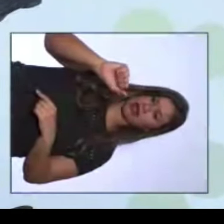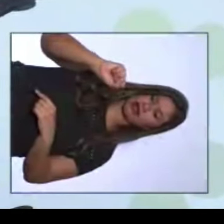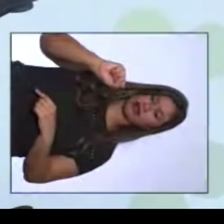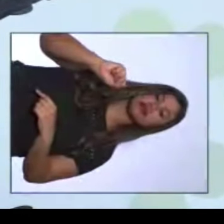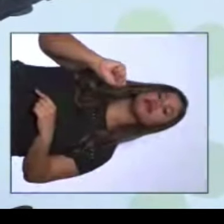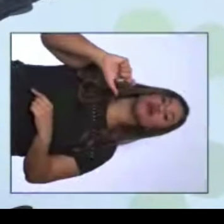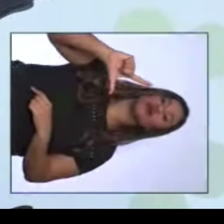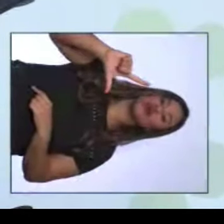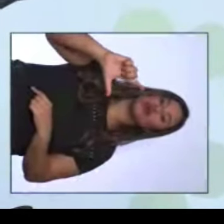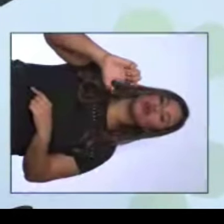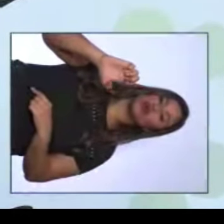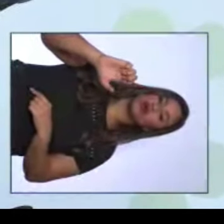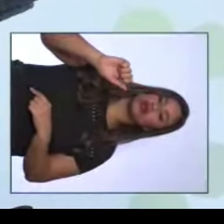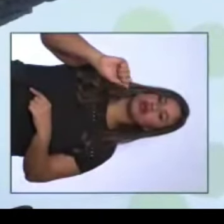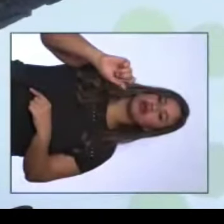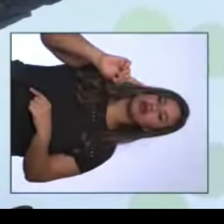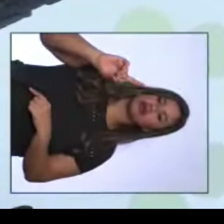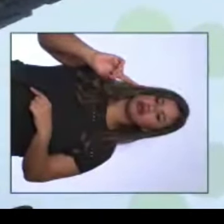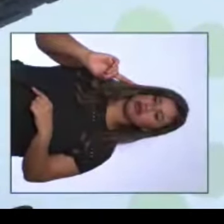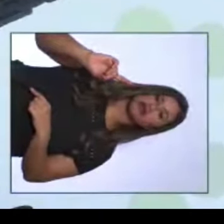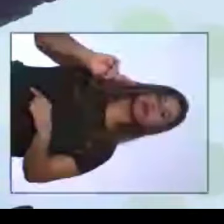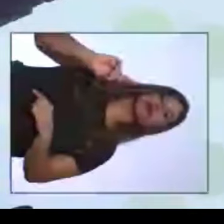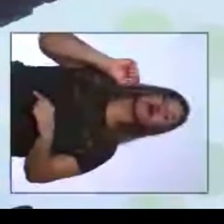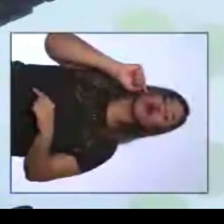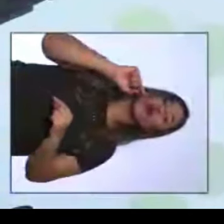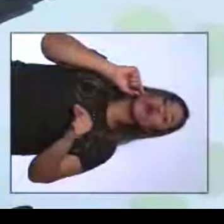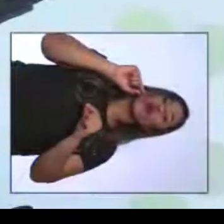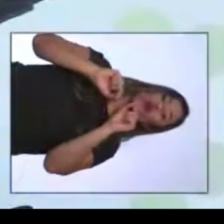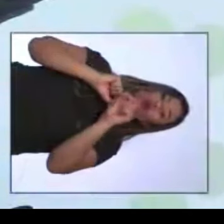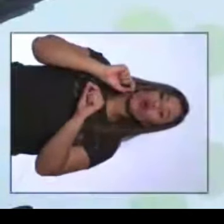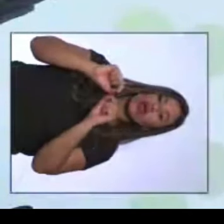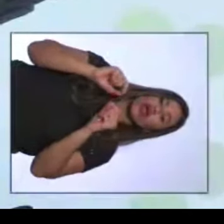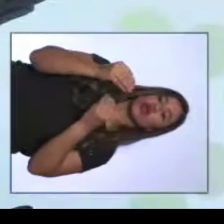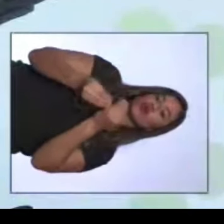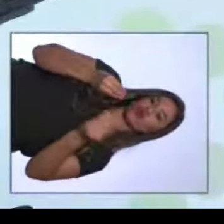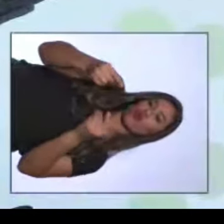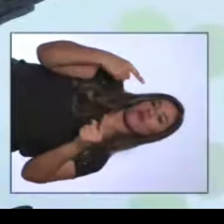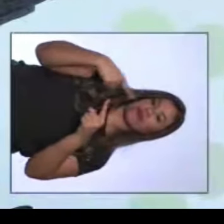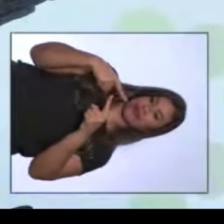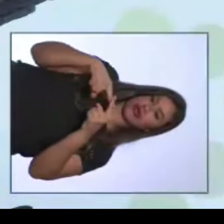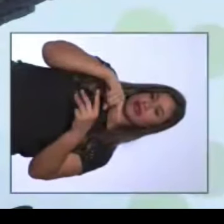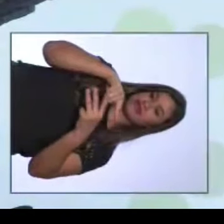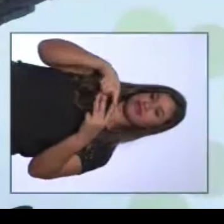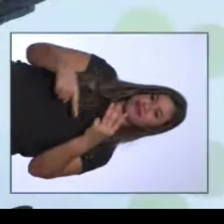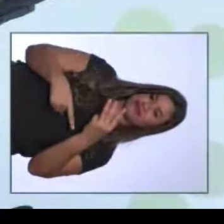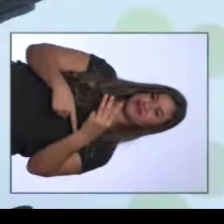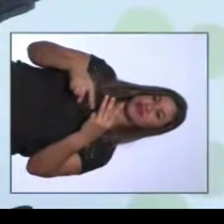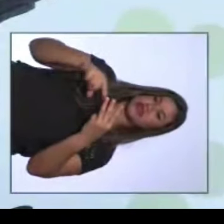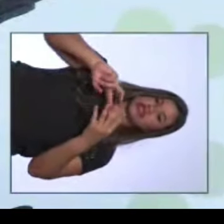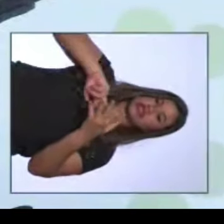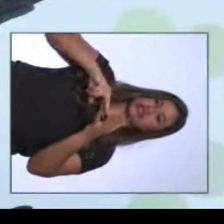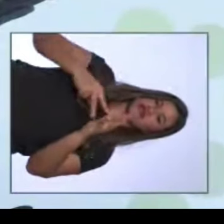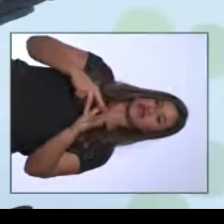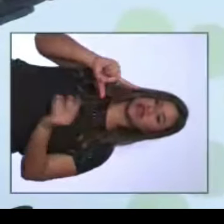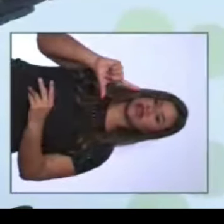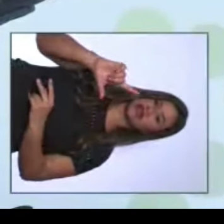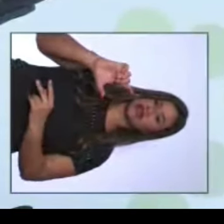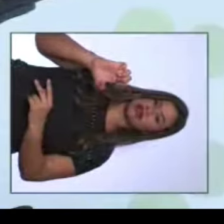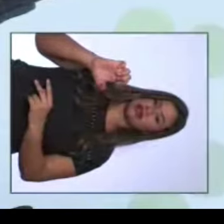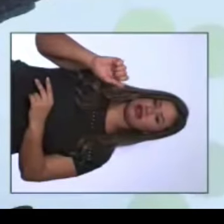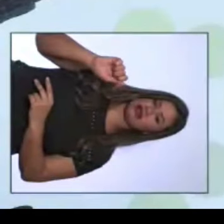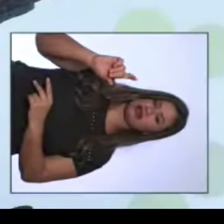contendo o que, onde, como, porquê. Isto muito importante. Antes disso, nós